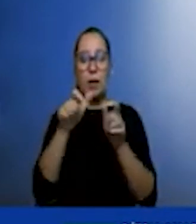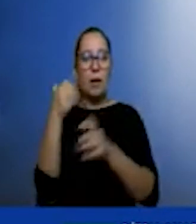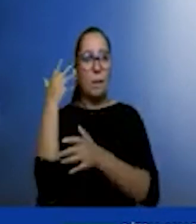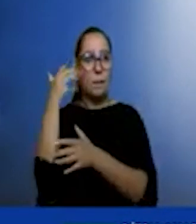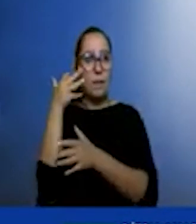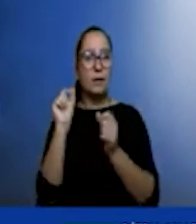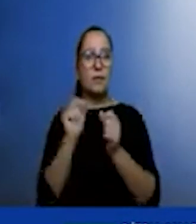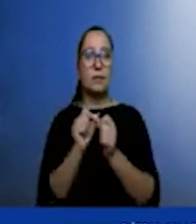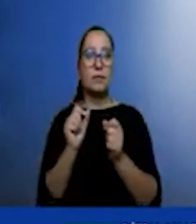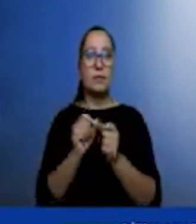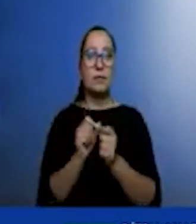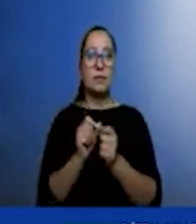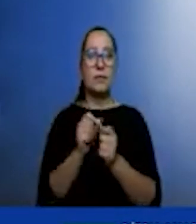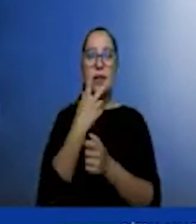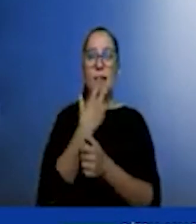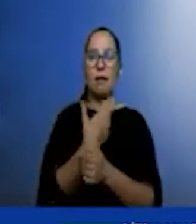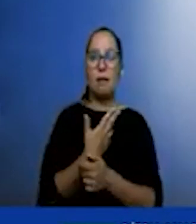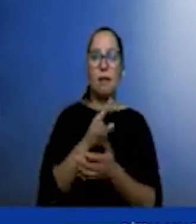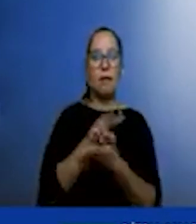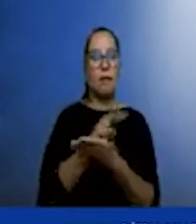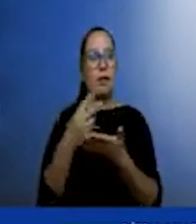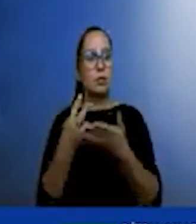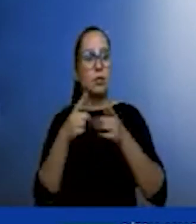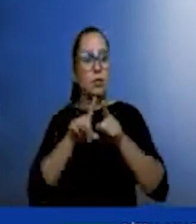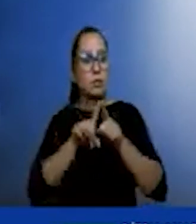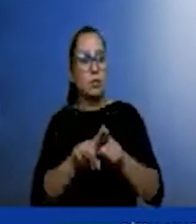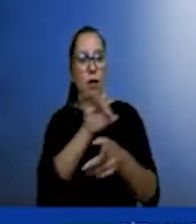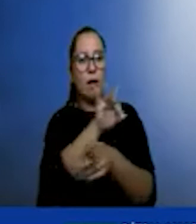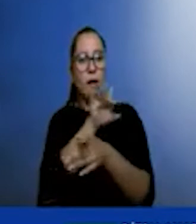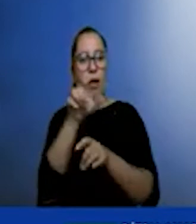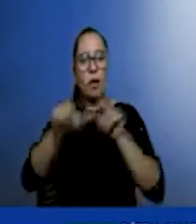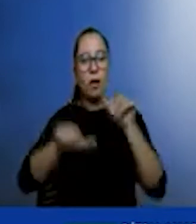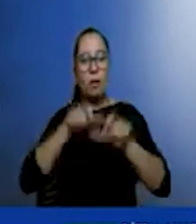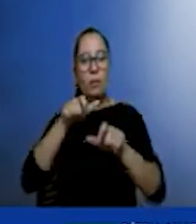em inglês ou com tradução simultânea, que cada pessoa que passa aqui